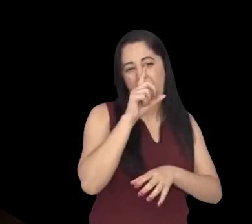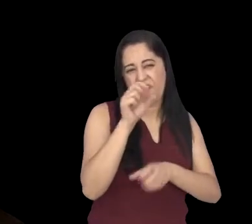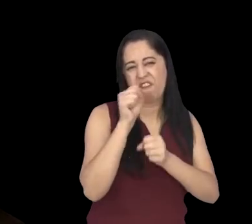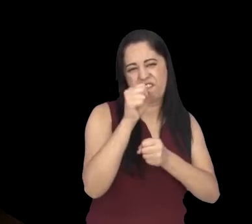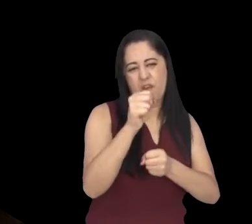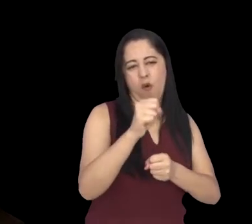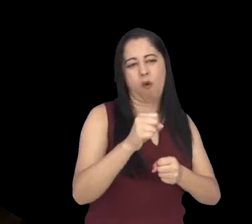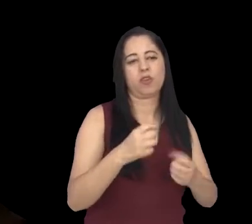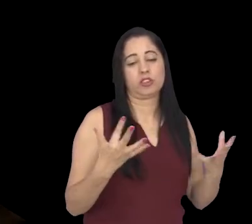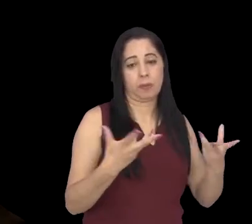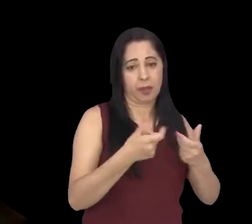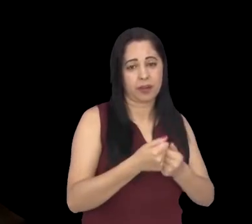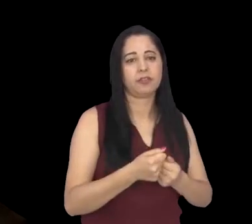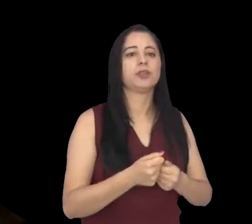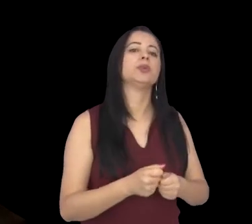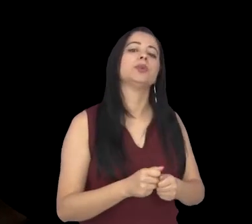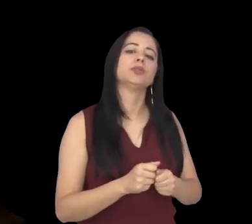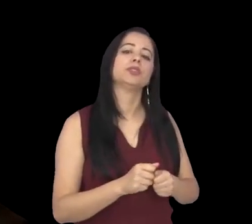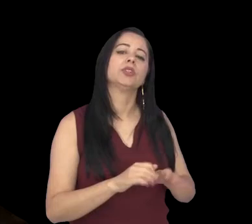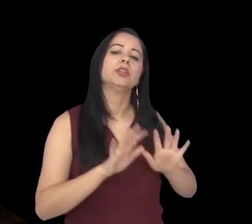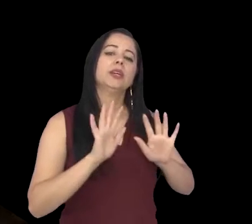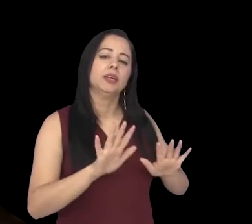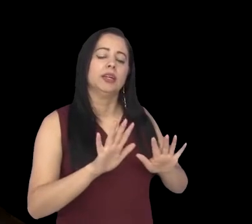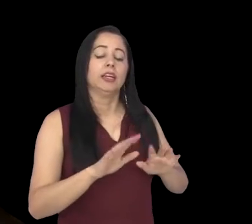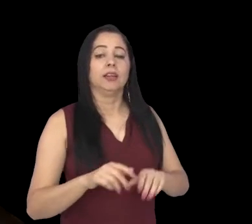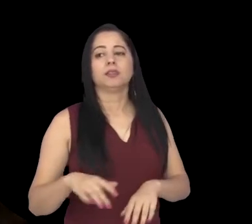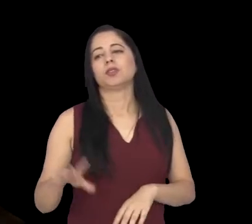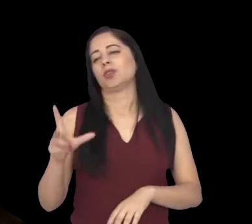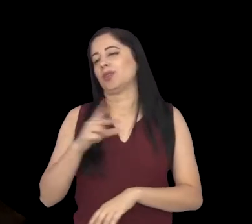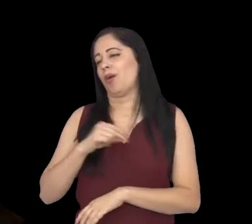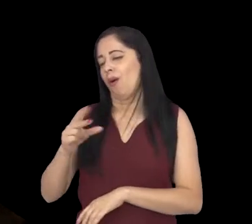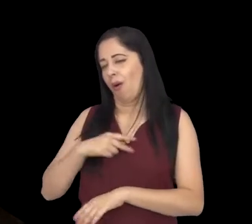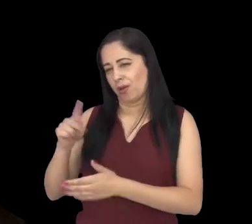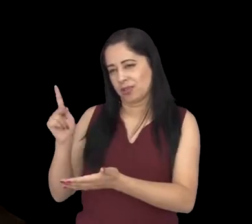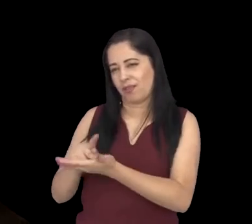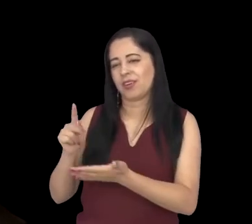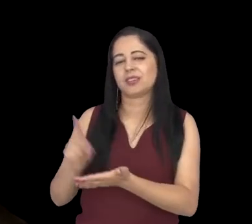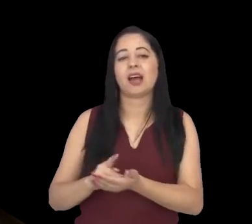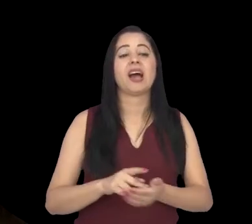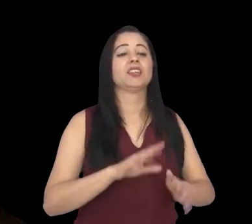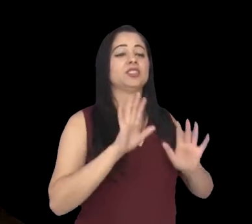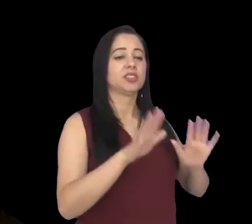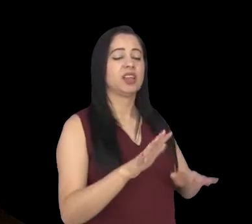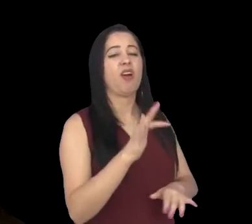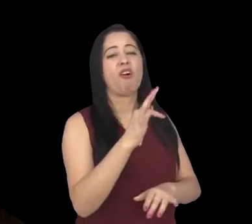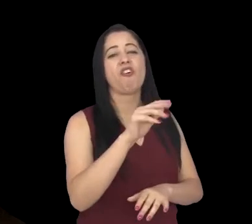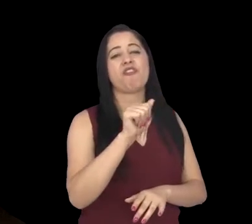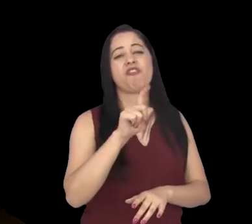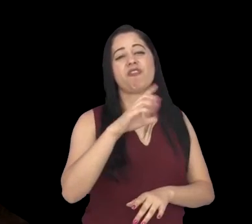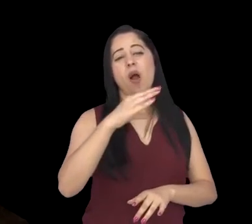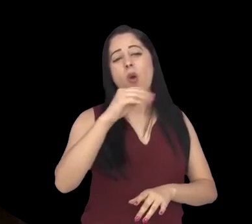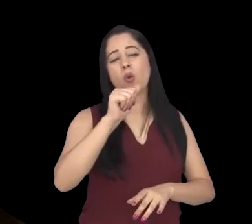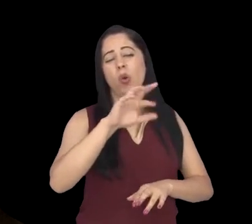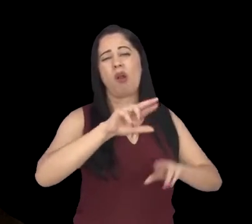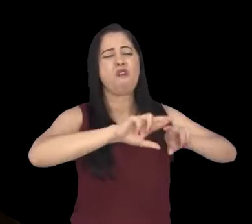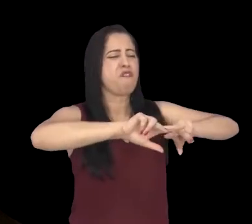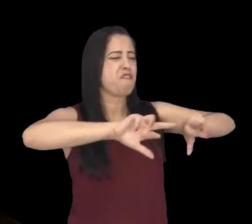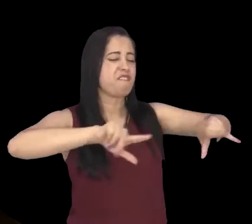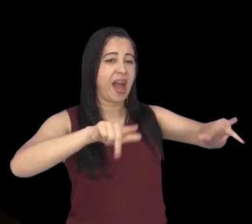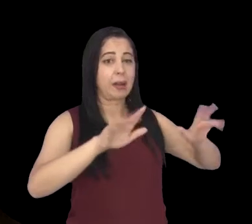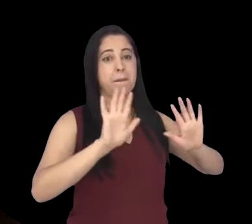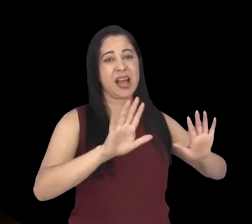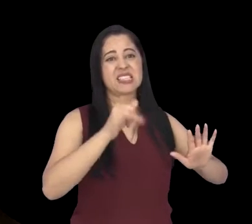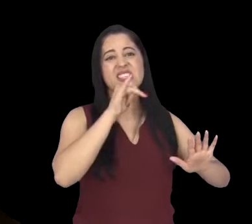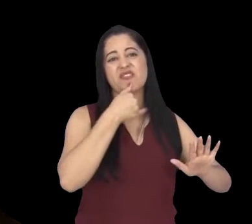de 82, Sócrates, Casagrande, Zico. Nossa, nem me fala. Falcão, no banco. Né? E aí, infelizmente, perdemos